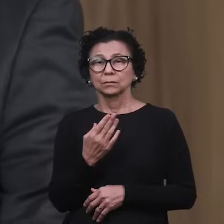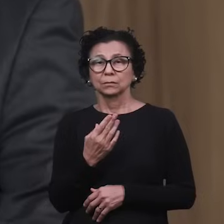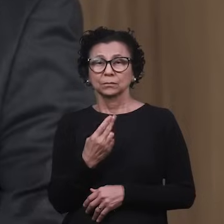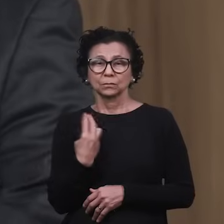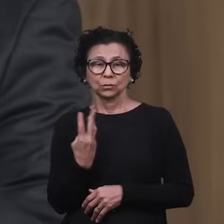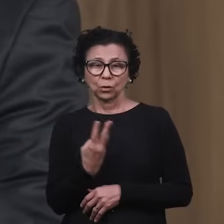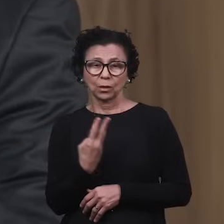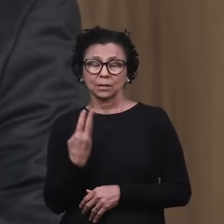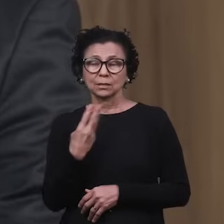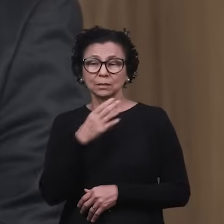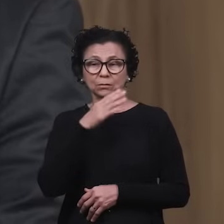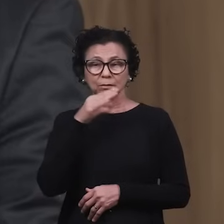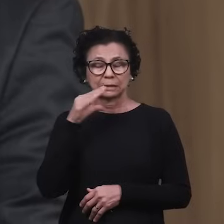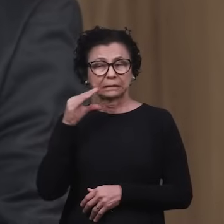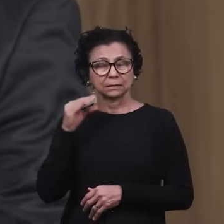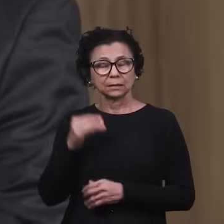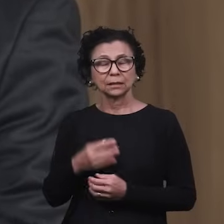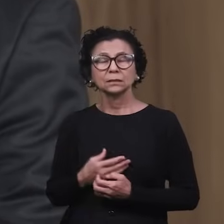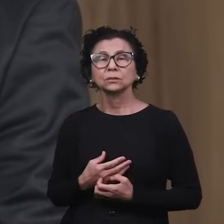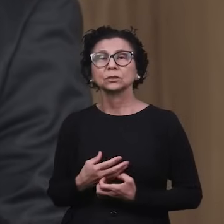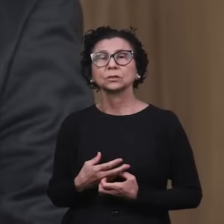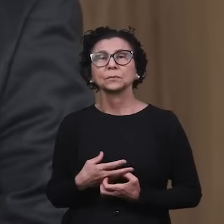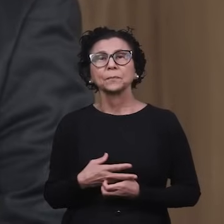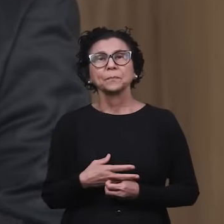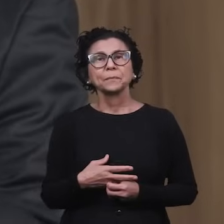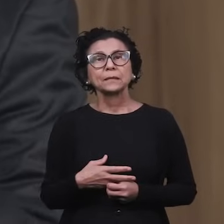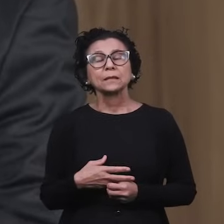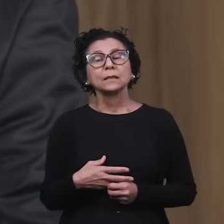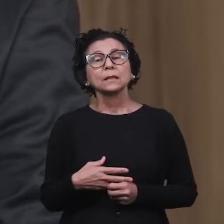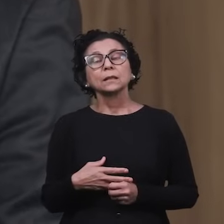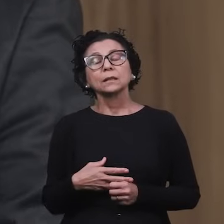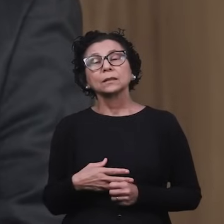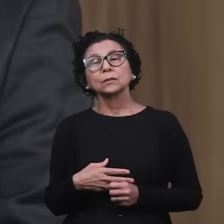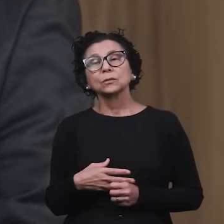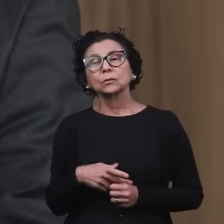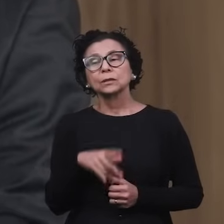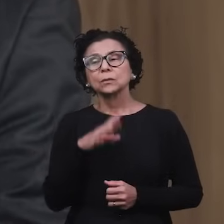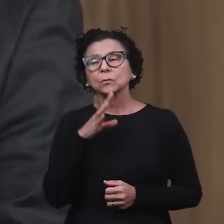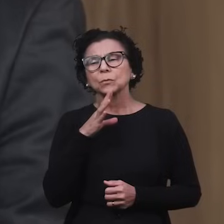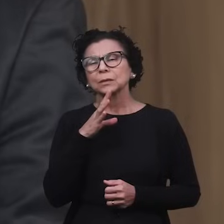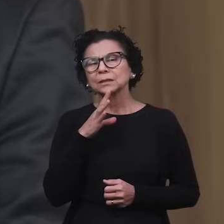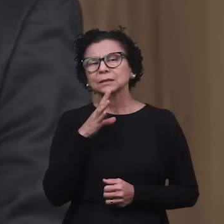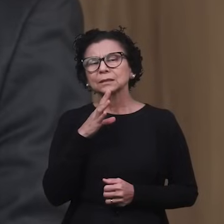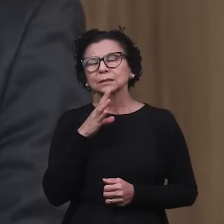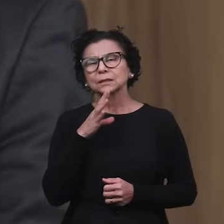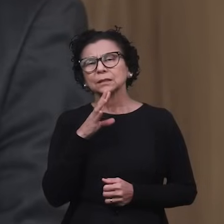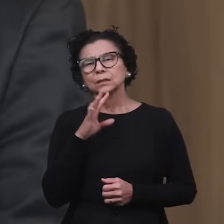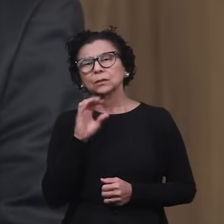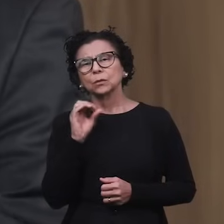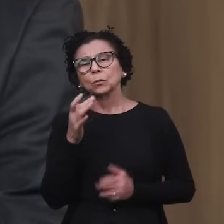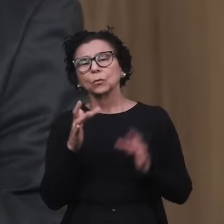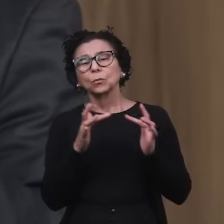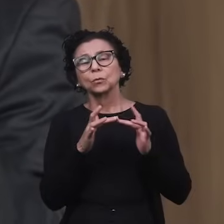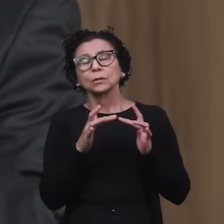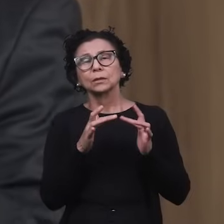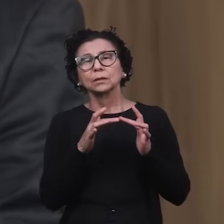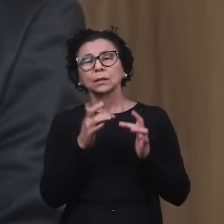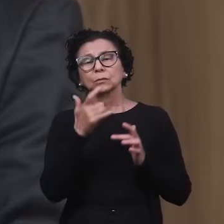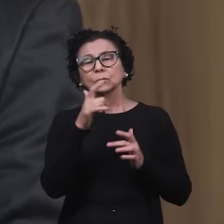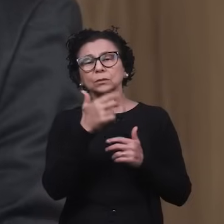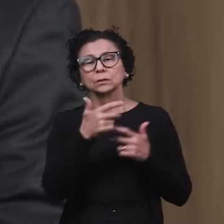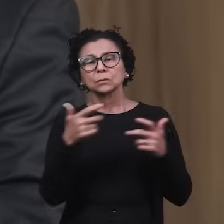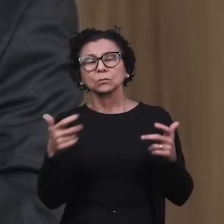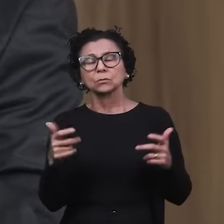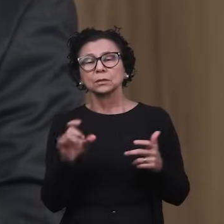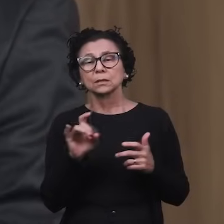seja, quando que a criança ou quando que a adolescente conhecia ou tomava contato com certas coisas, era mais para